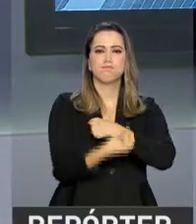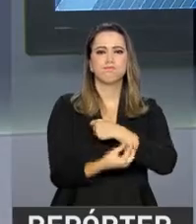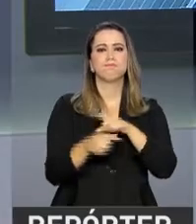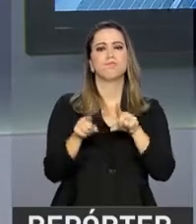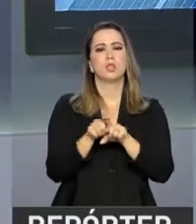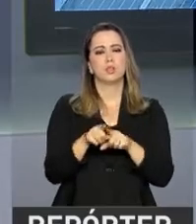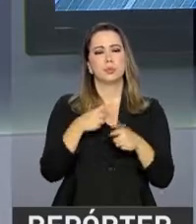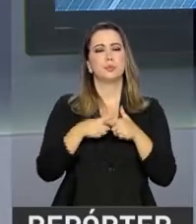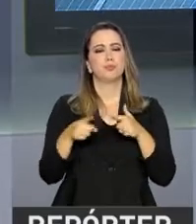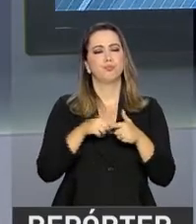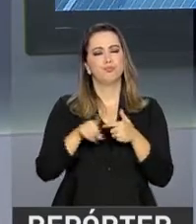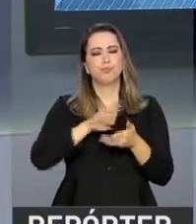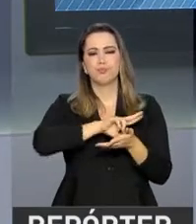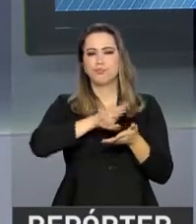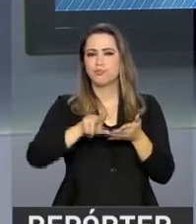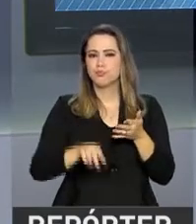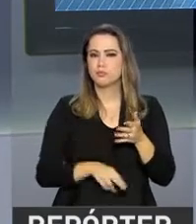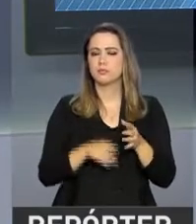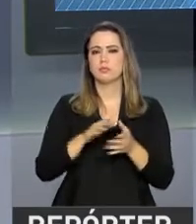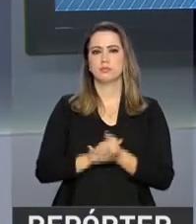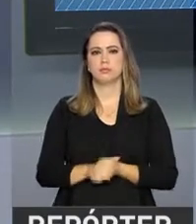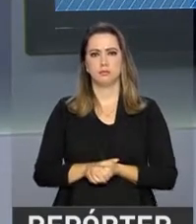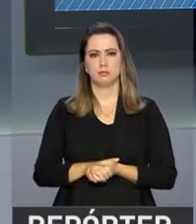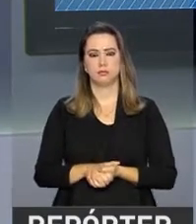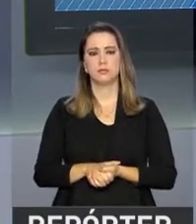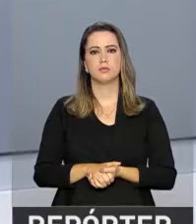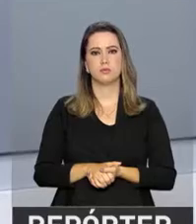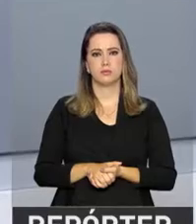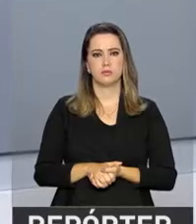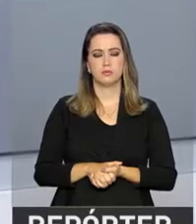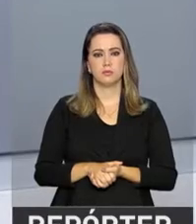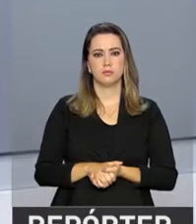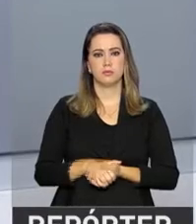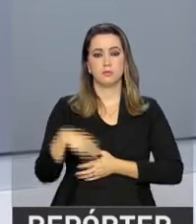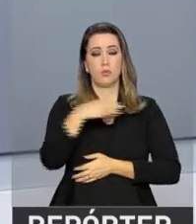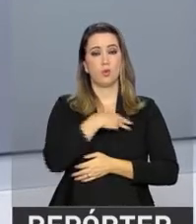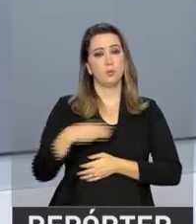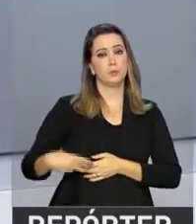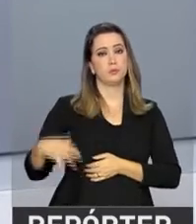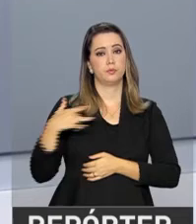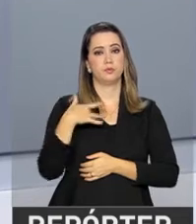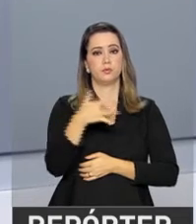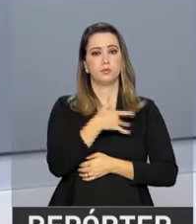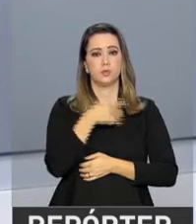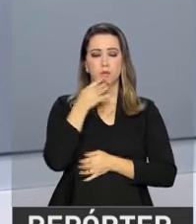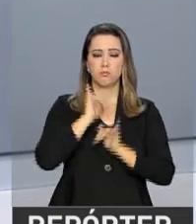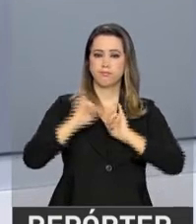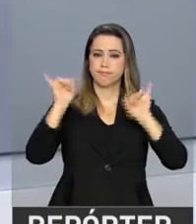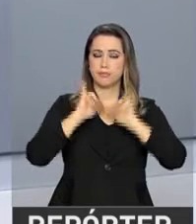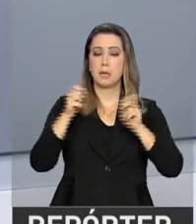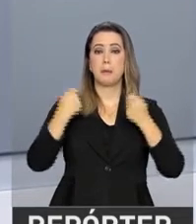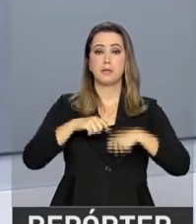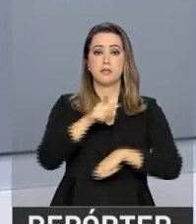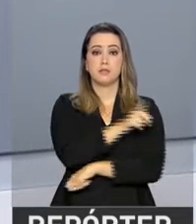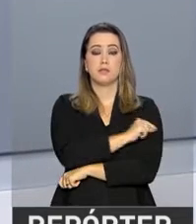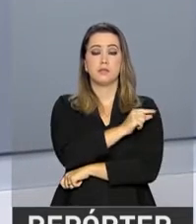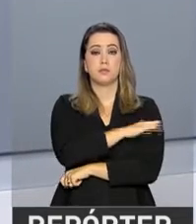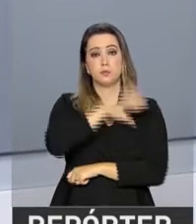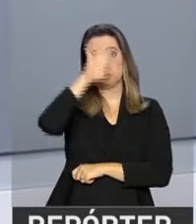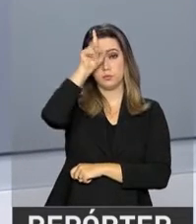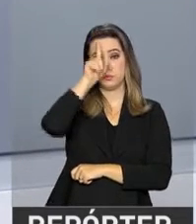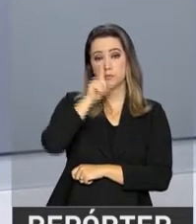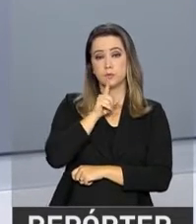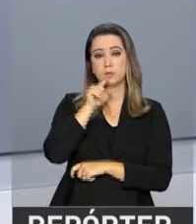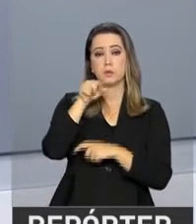a incapacidade ou deformidades físicas. O ministro da Saúde reforça a orientação de vacinação contra a